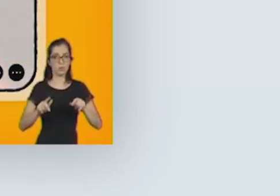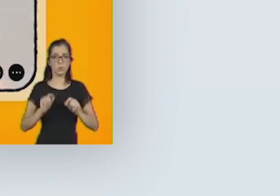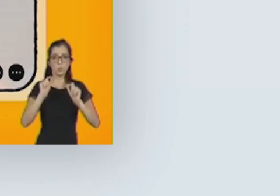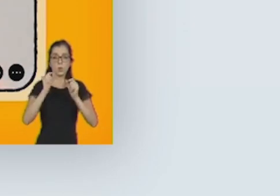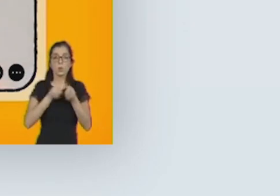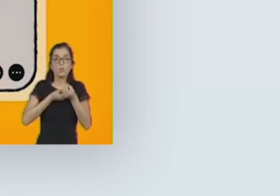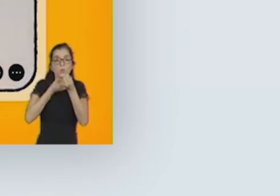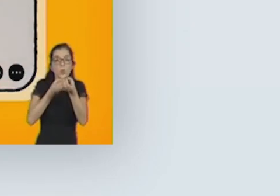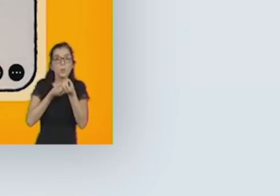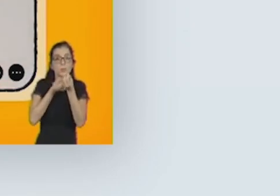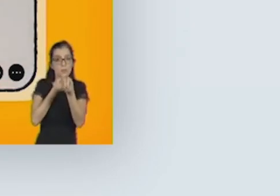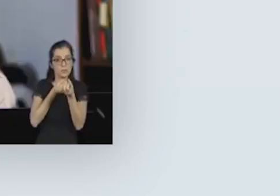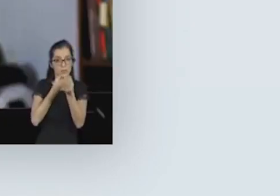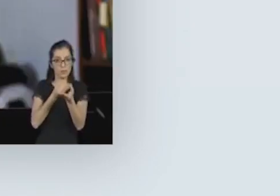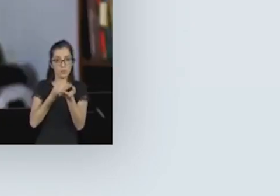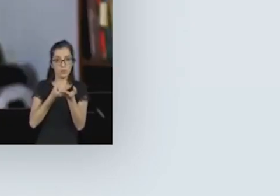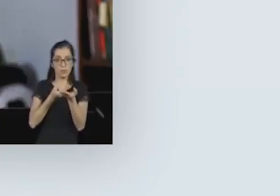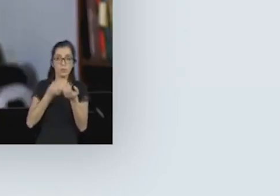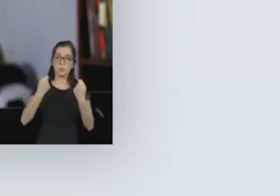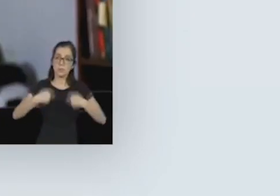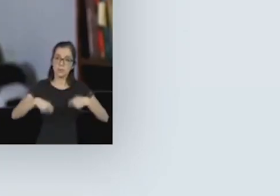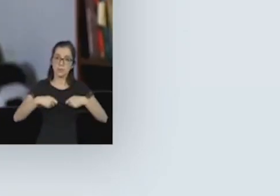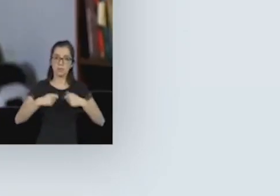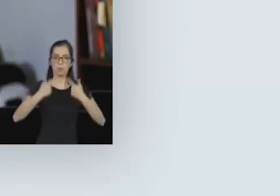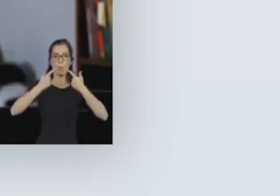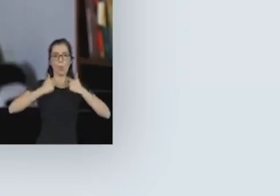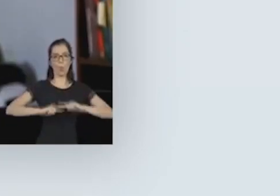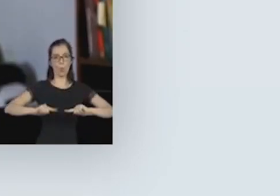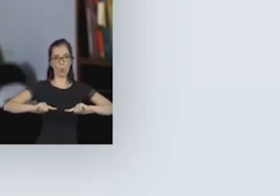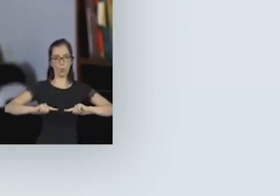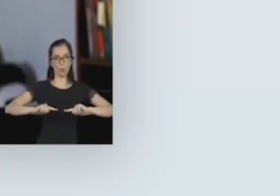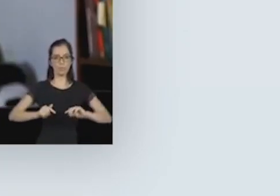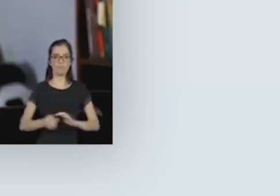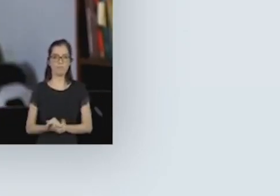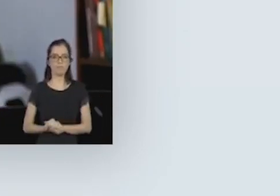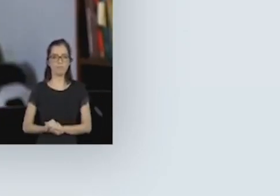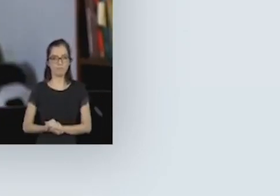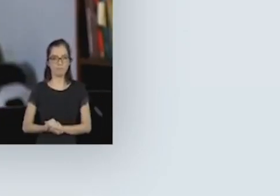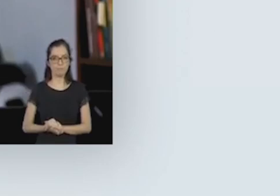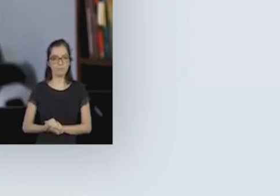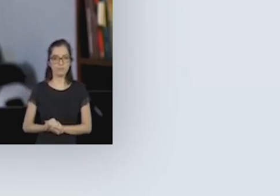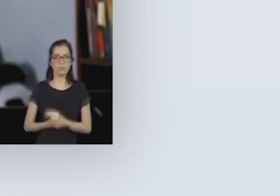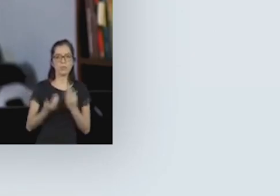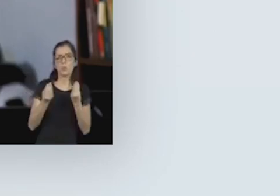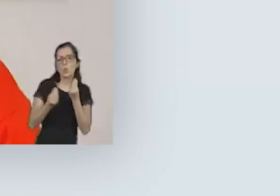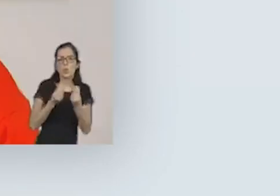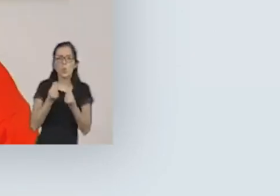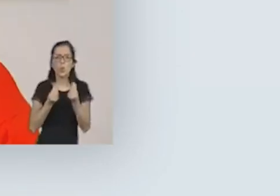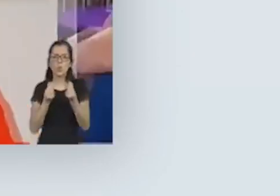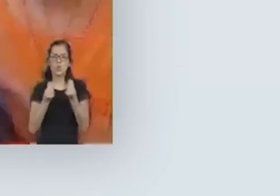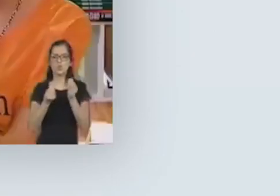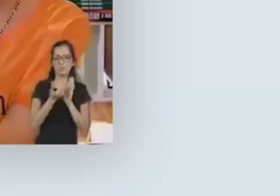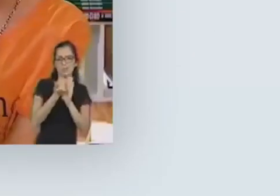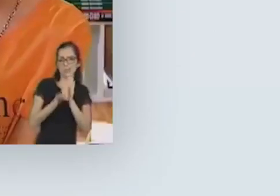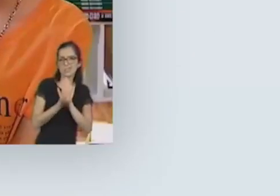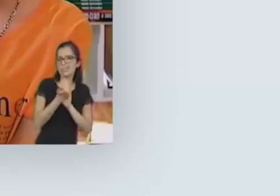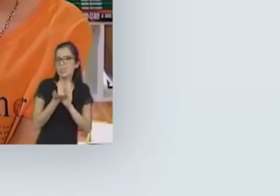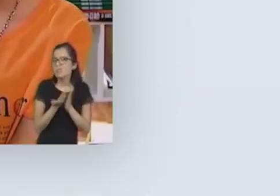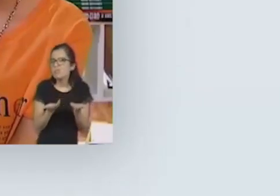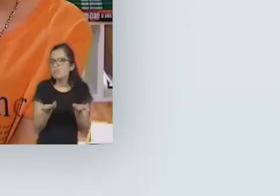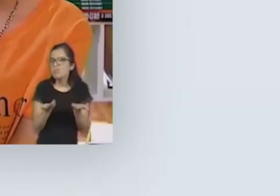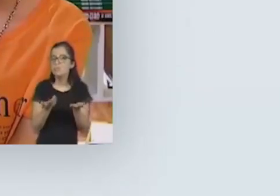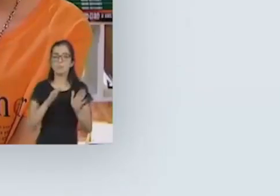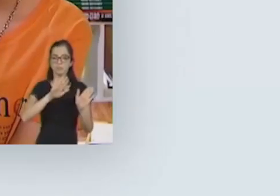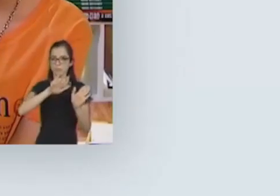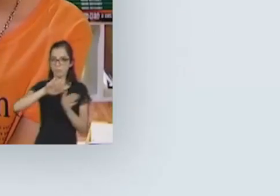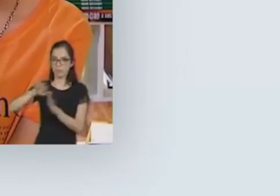imparcial na maneira de trazer as informações. Mas claro que isso só desenhando. Quando a gente fala em redes sociais, na internet, a gente recebe